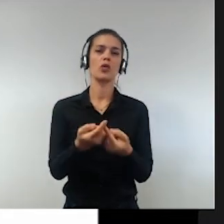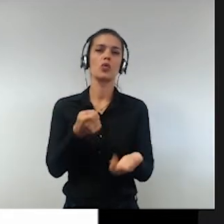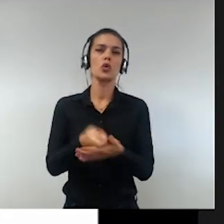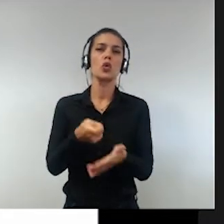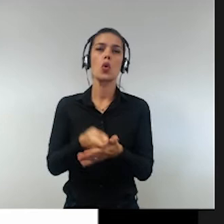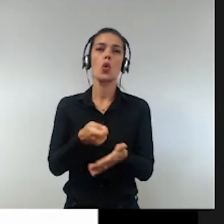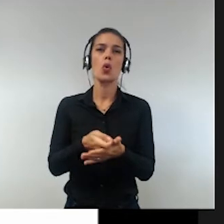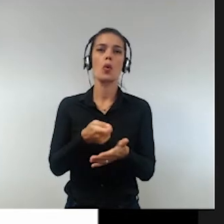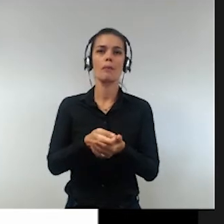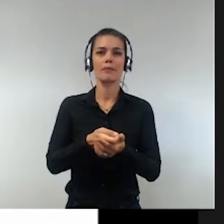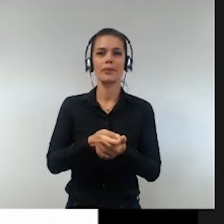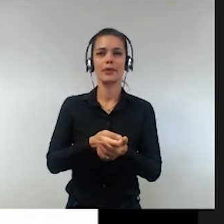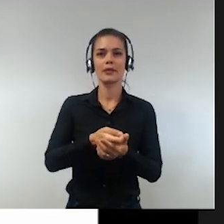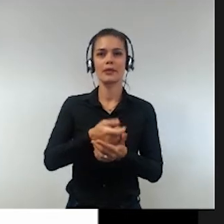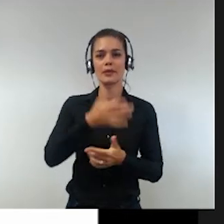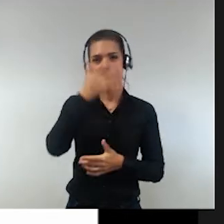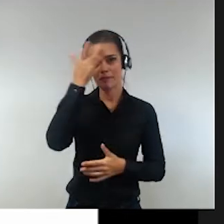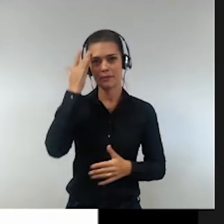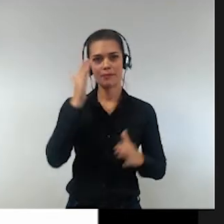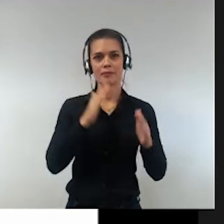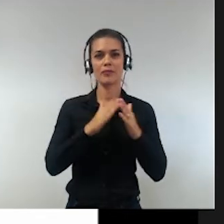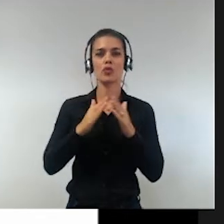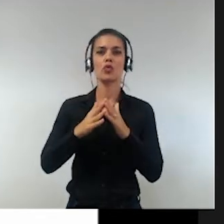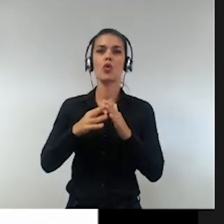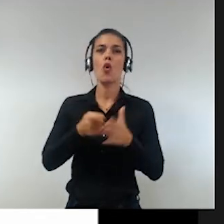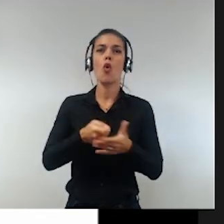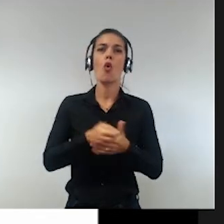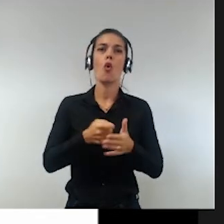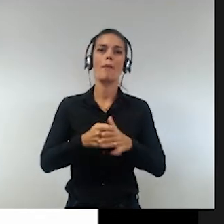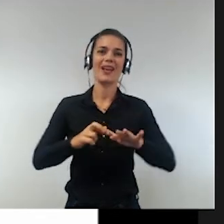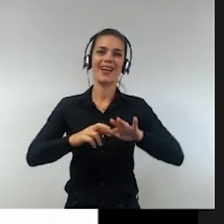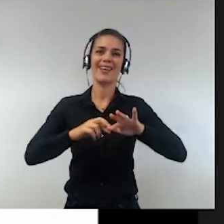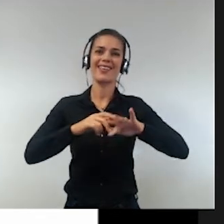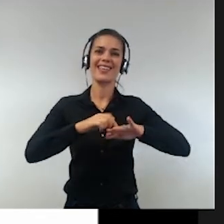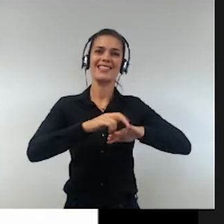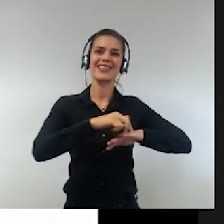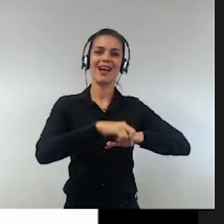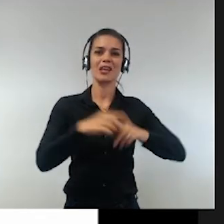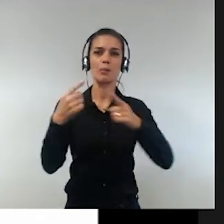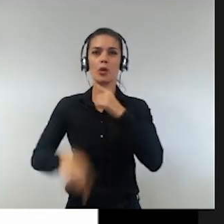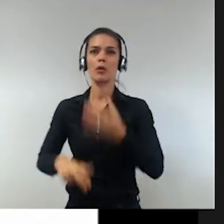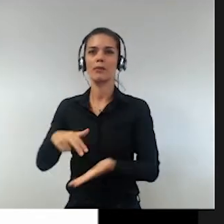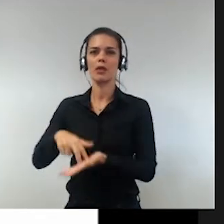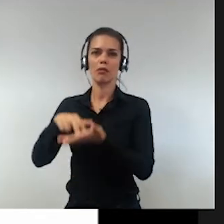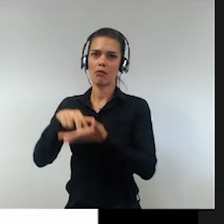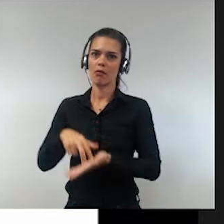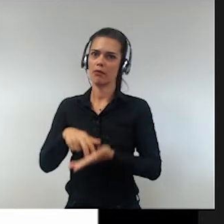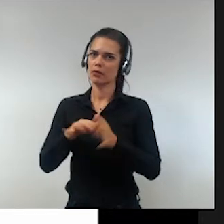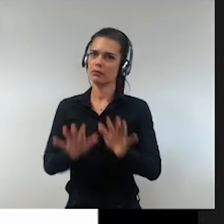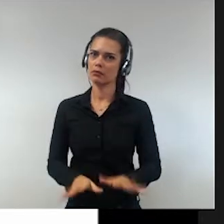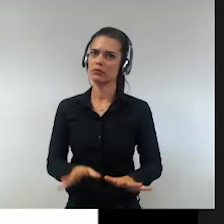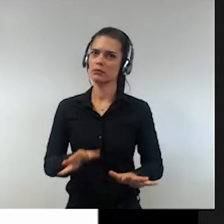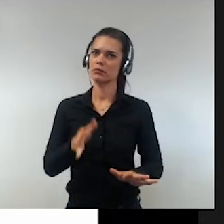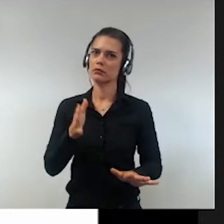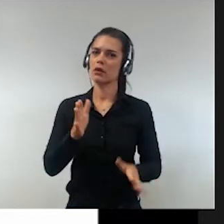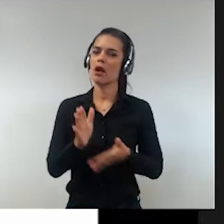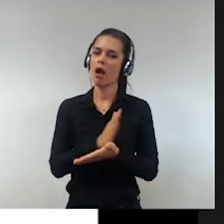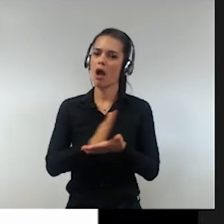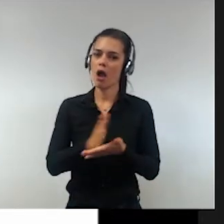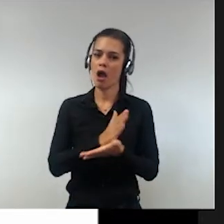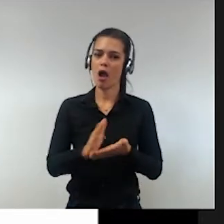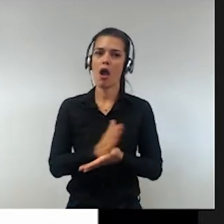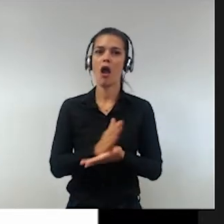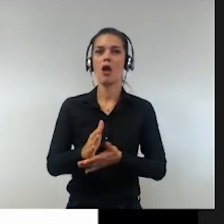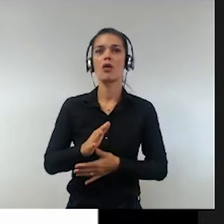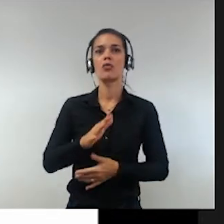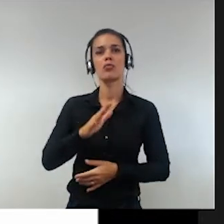obrigue condôminos a transitar com seus animais pelas escadas, proibindo de conduzir pelos elevadores. Nós vamos ver daqui a pouco que animais com